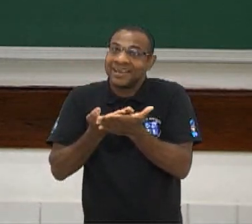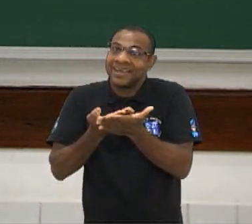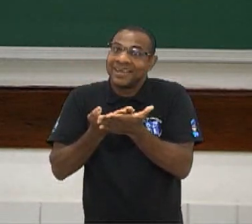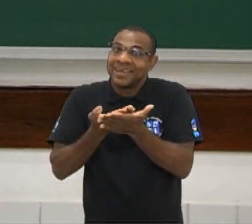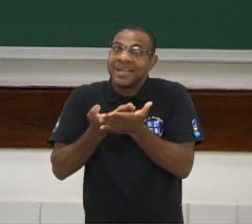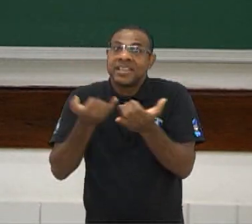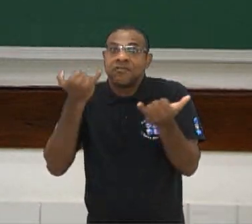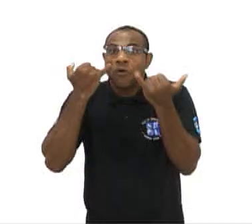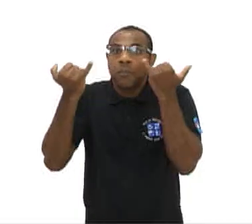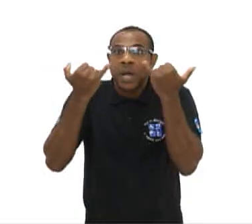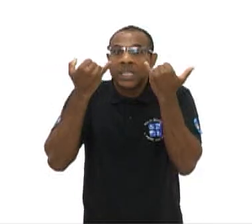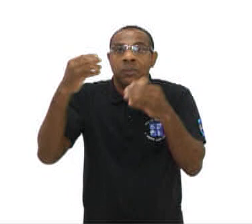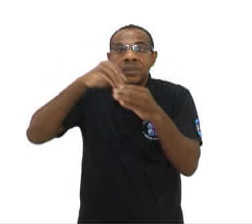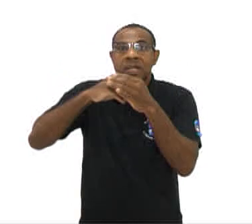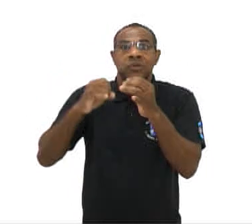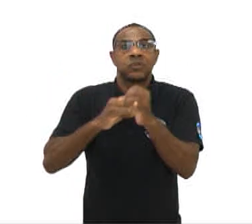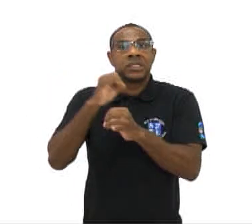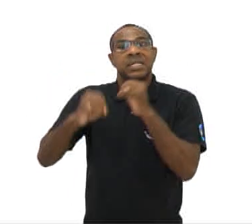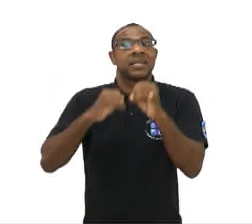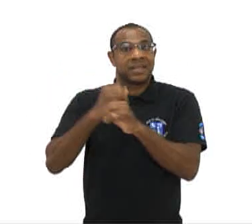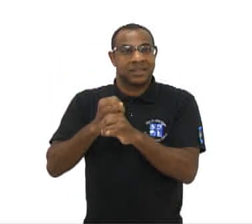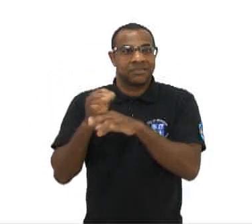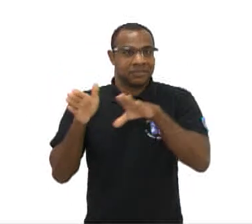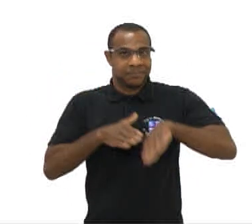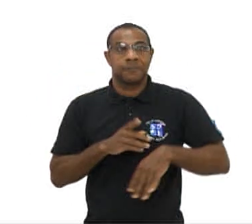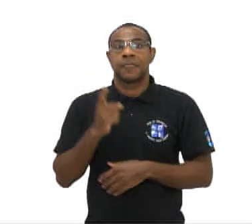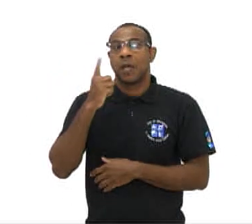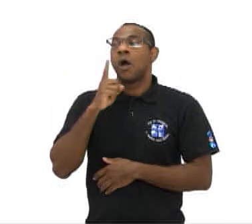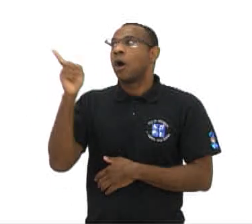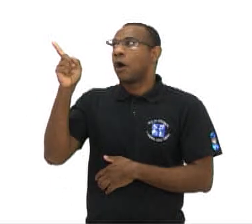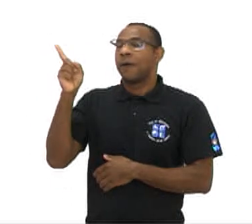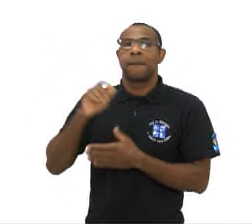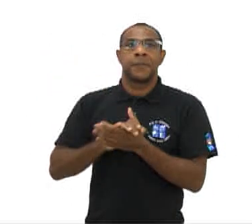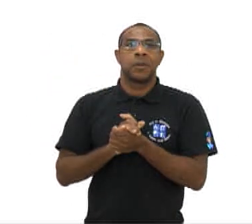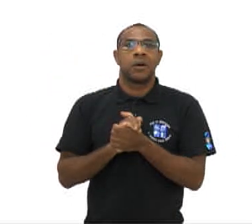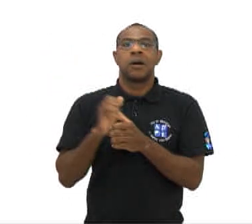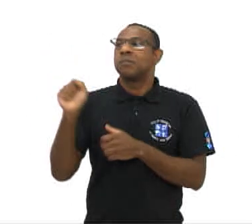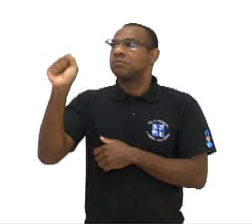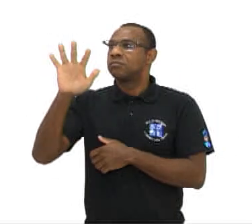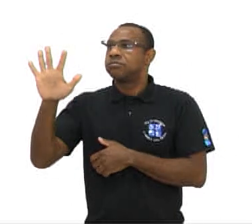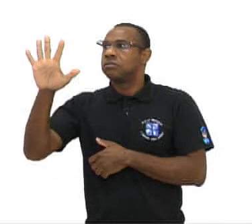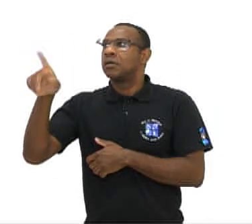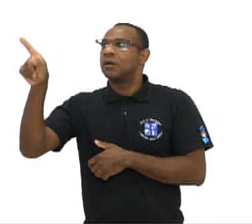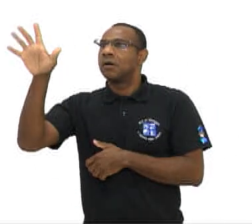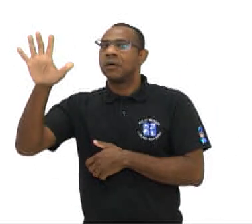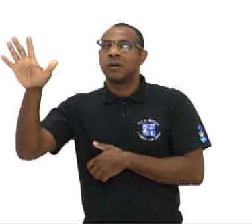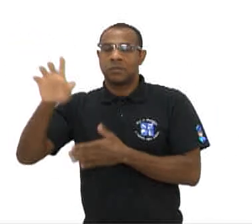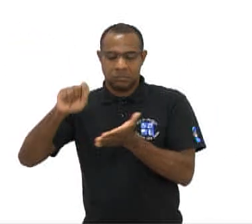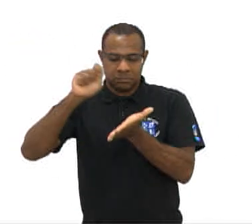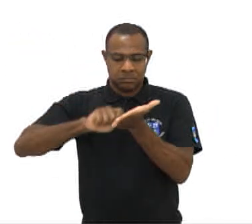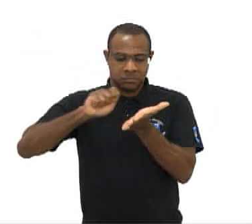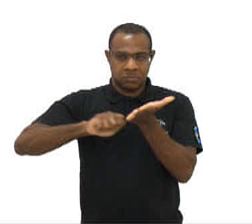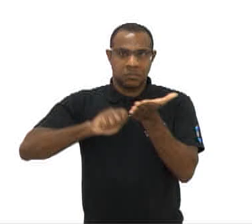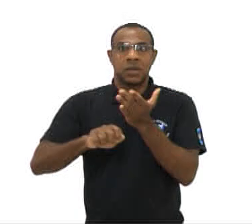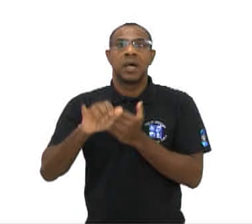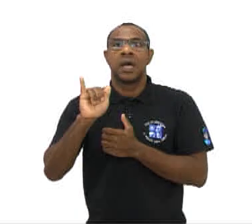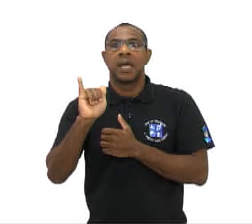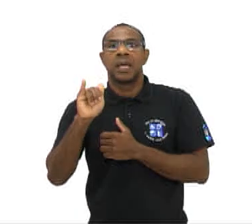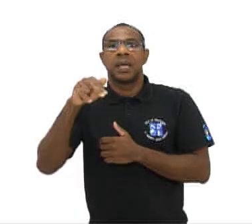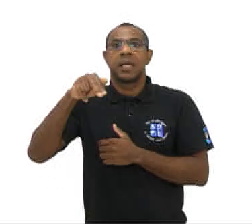vocês perceberem, lembrar como é um infográfico, né? O gênero textual infográfico. E eu coloquei aqui,